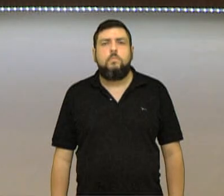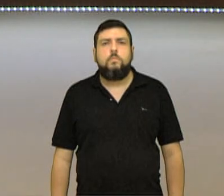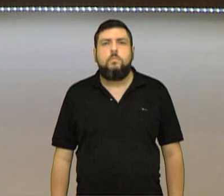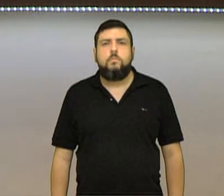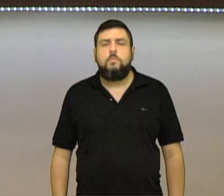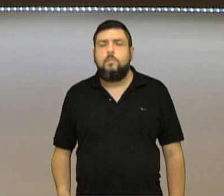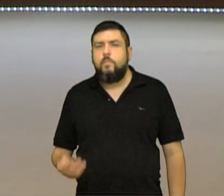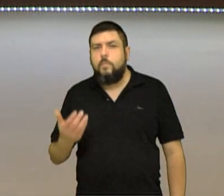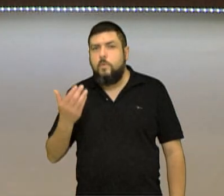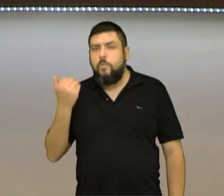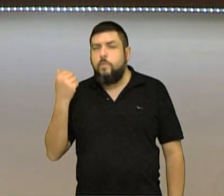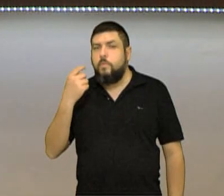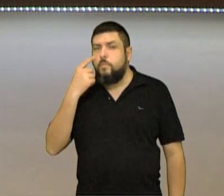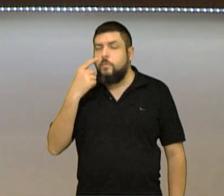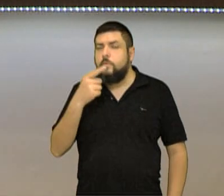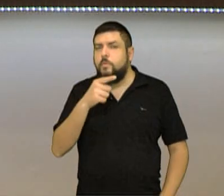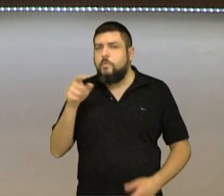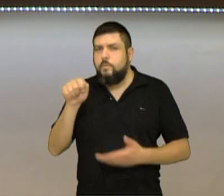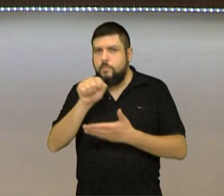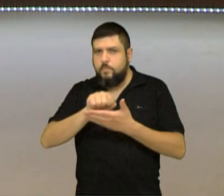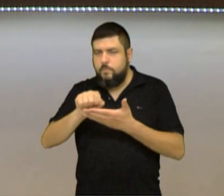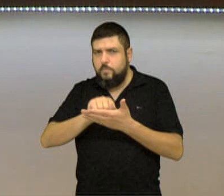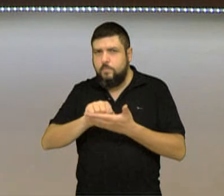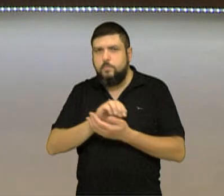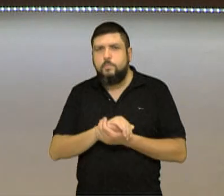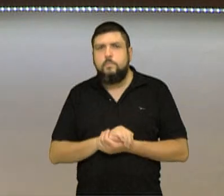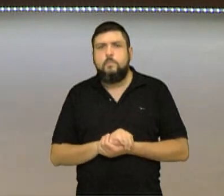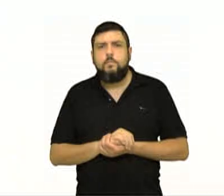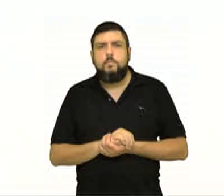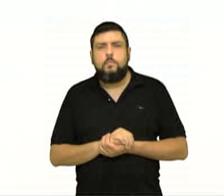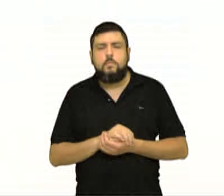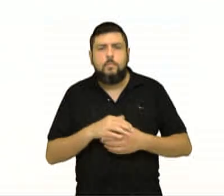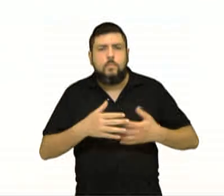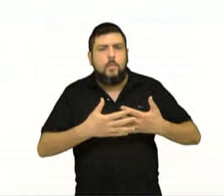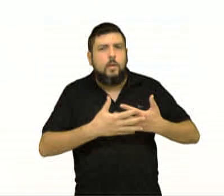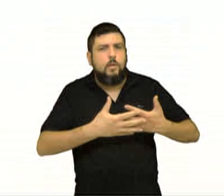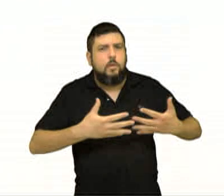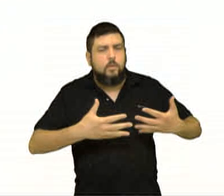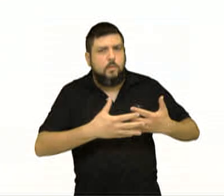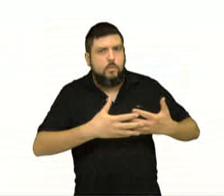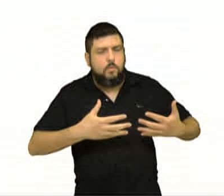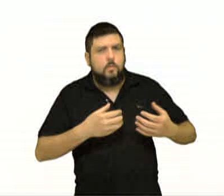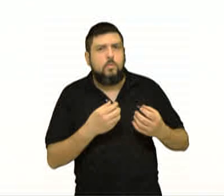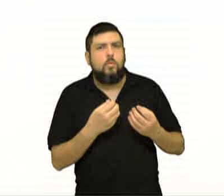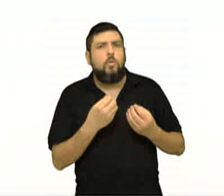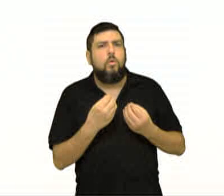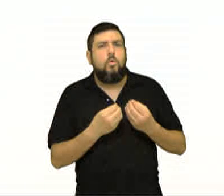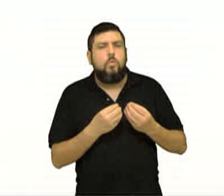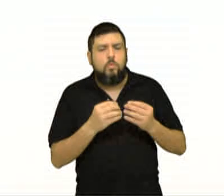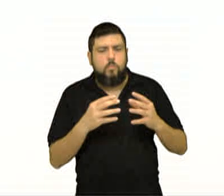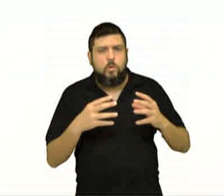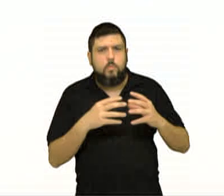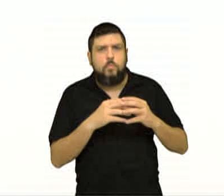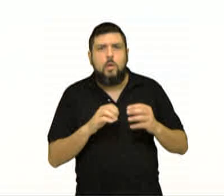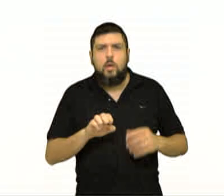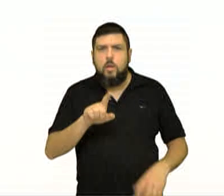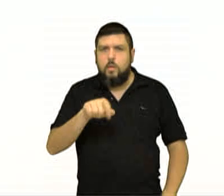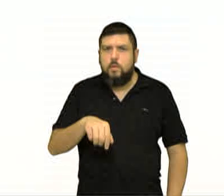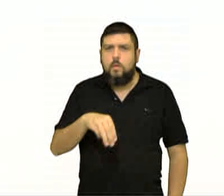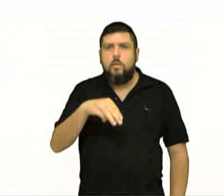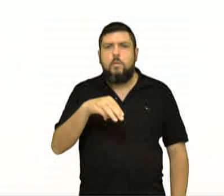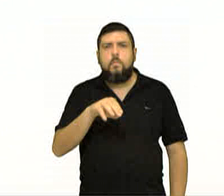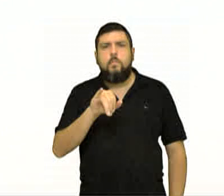Vamos ver o que vocês escreveram aí, gente. A reconstituição de tecidos acontece pela divisão celular denominada mitose, tá? A